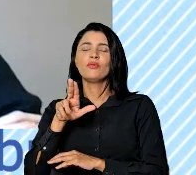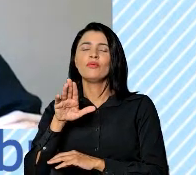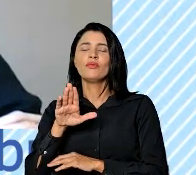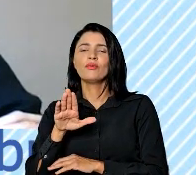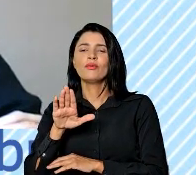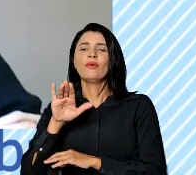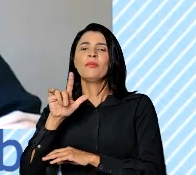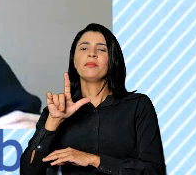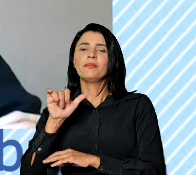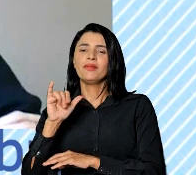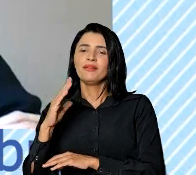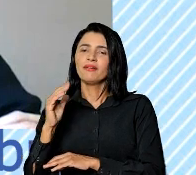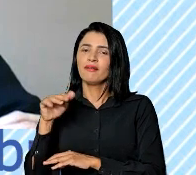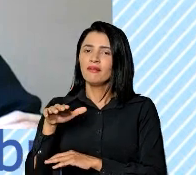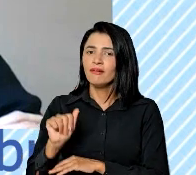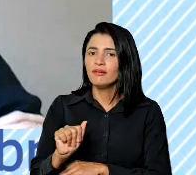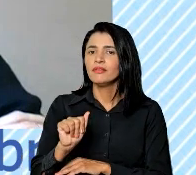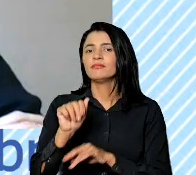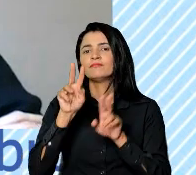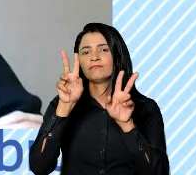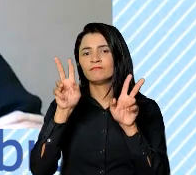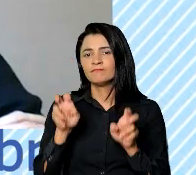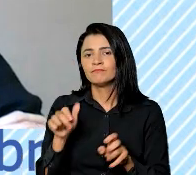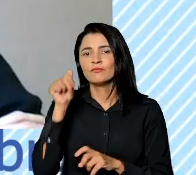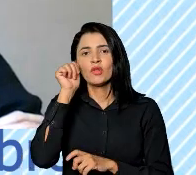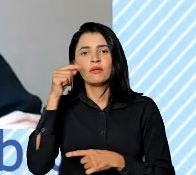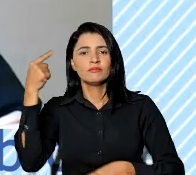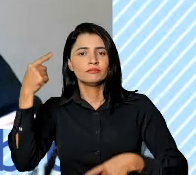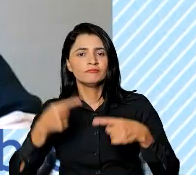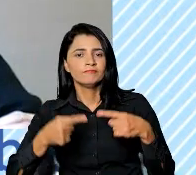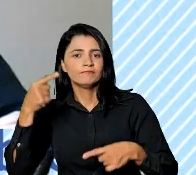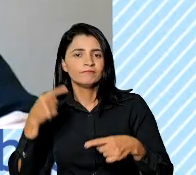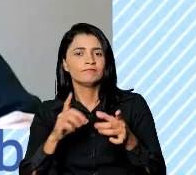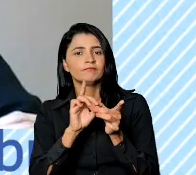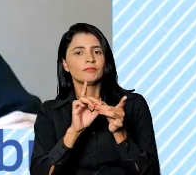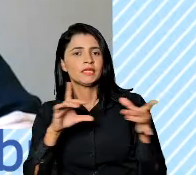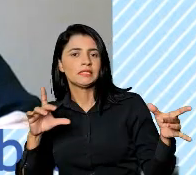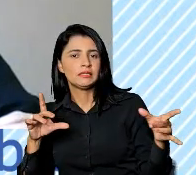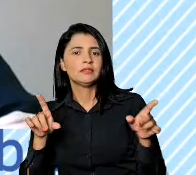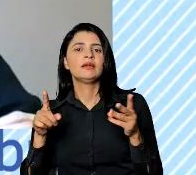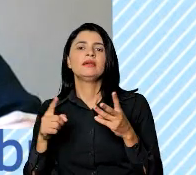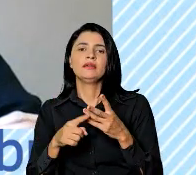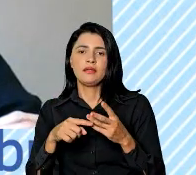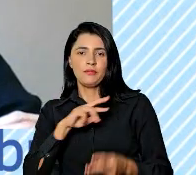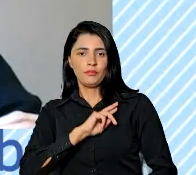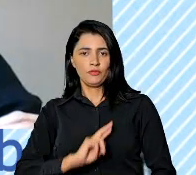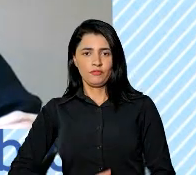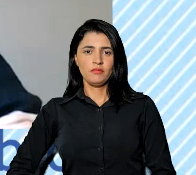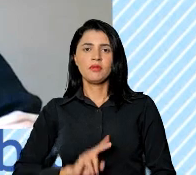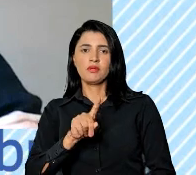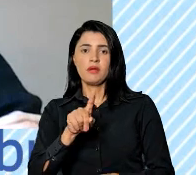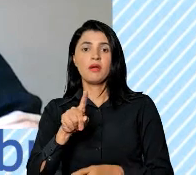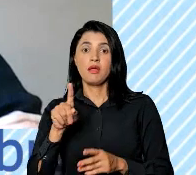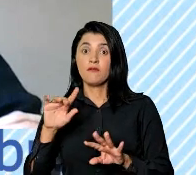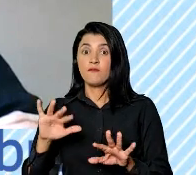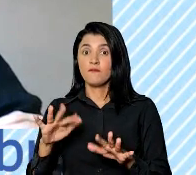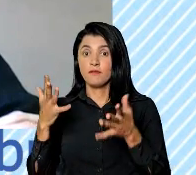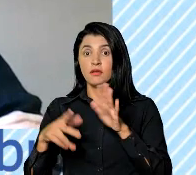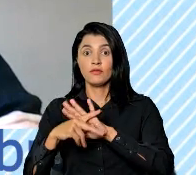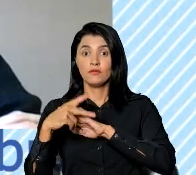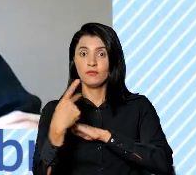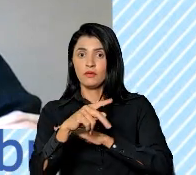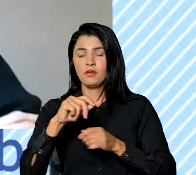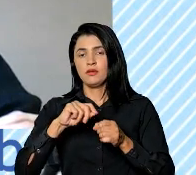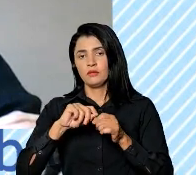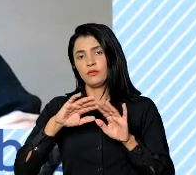Políticas, Democracia e República. Este evento que é uma realização da nossa Escola